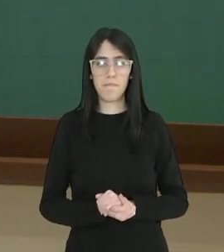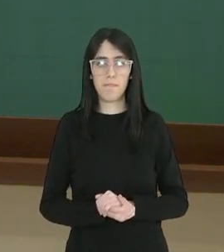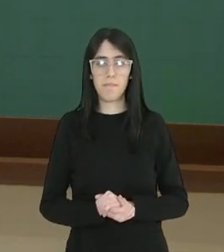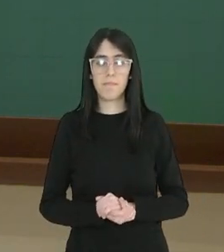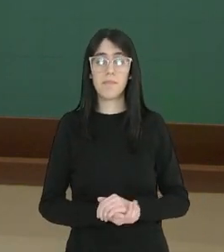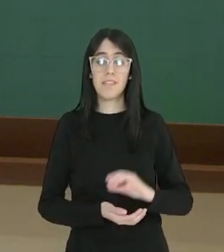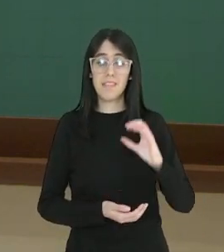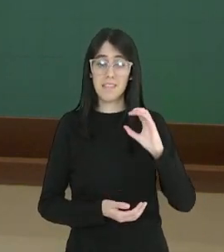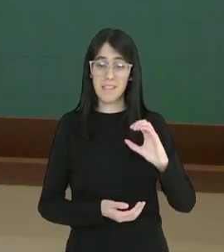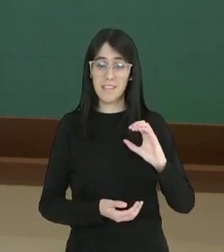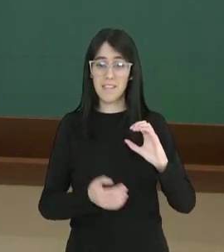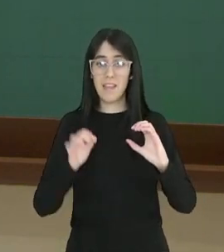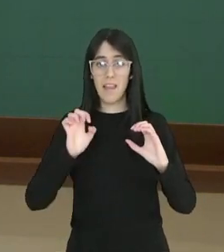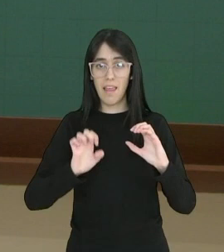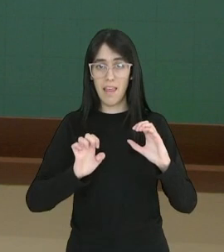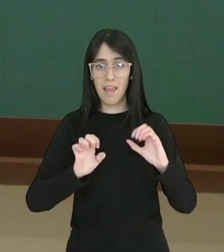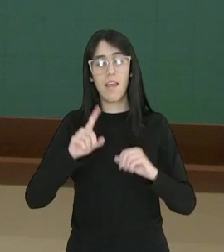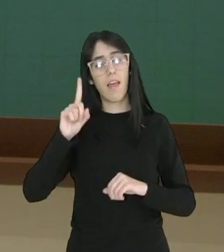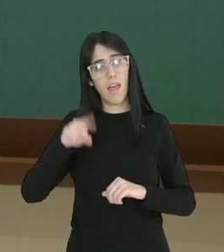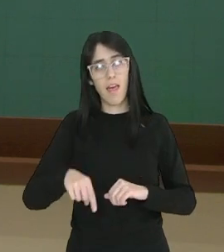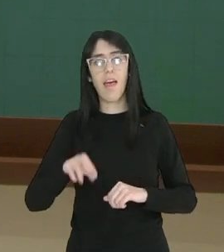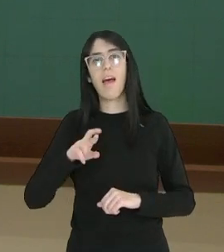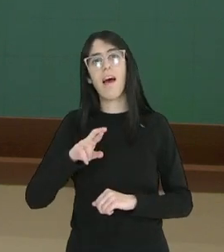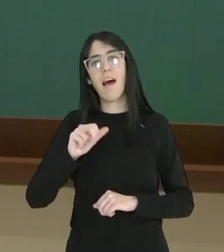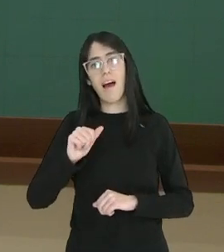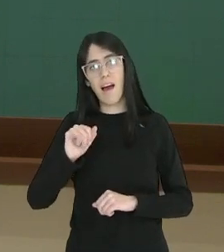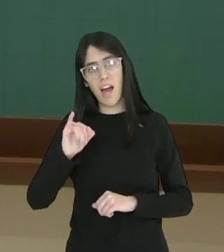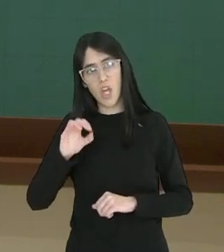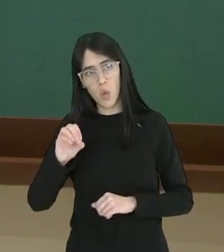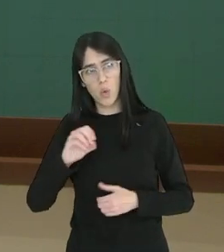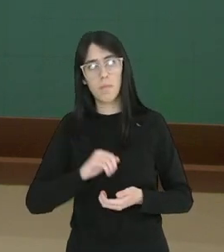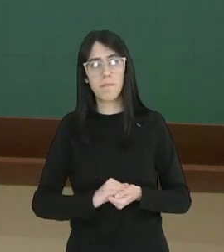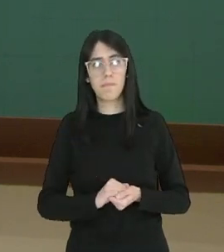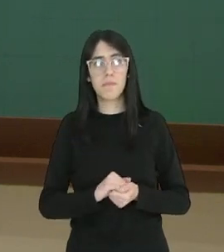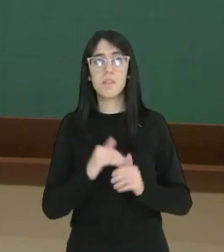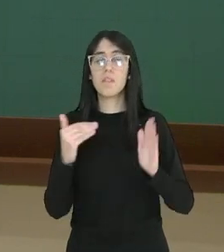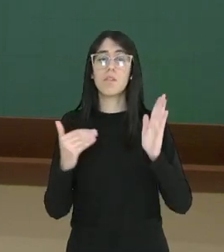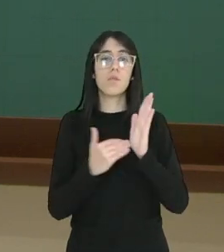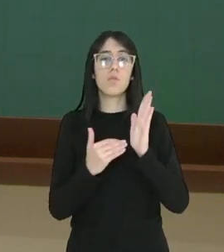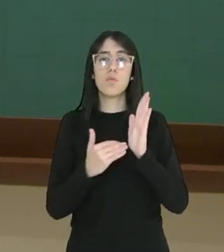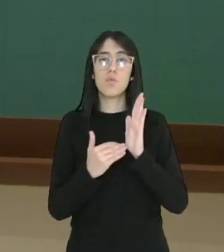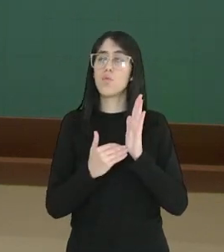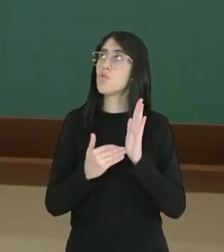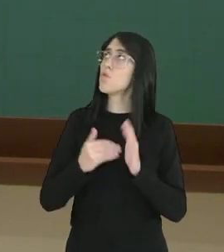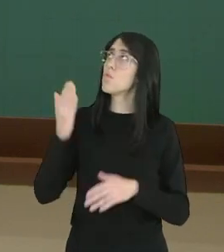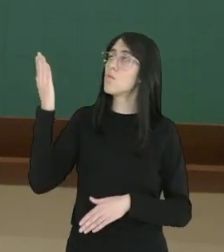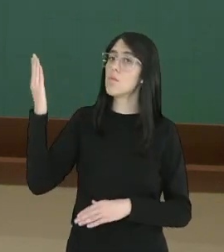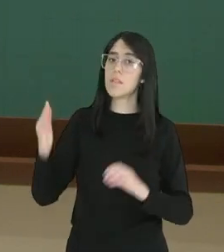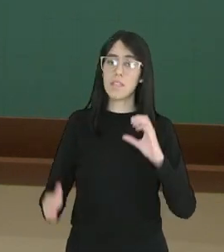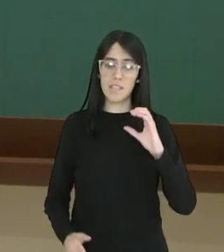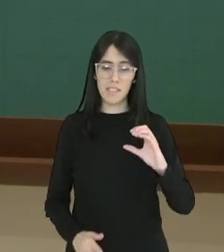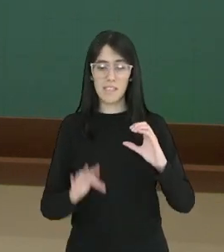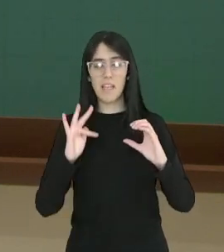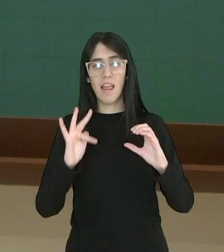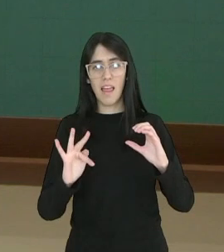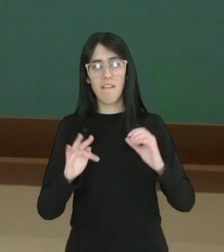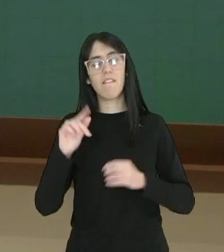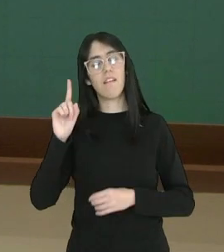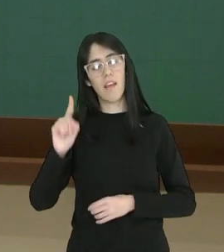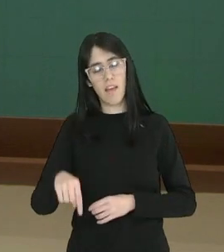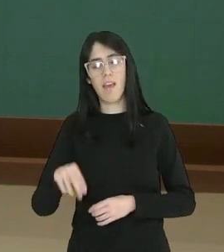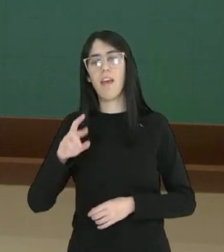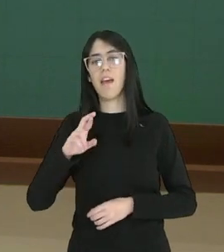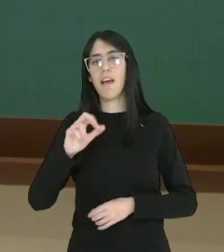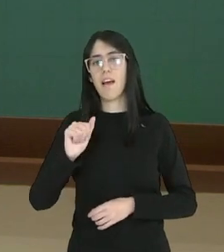CE é mais um raio. E por último, o segmento CF também representa